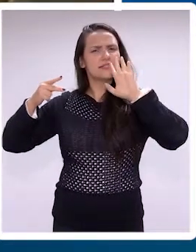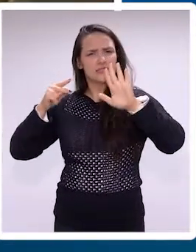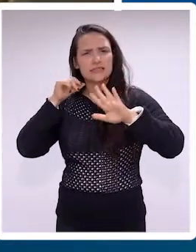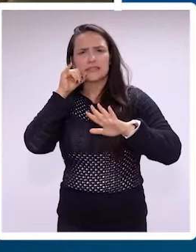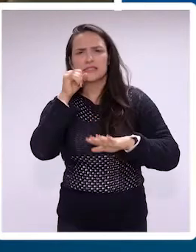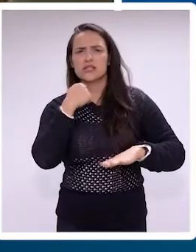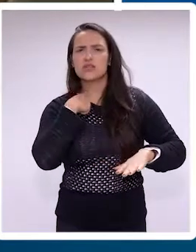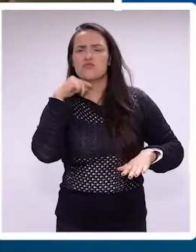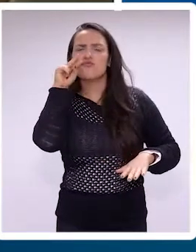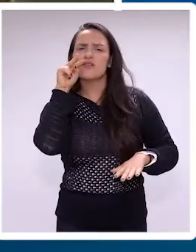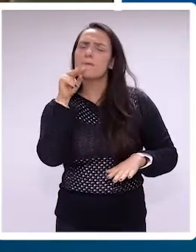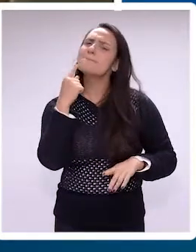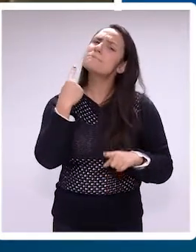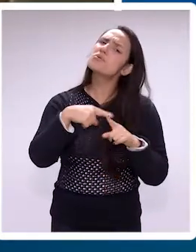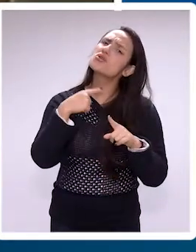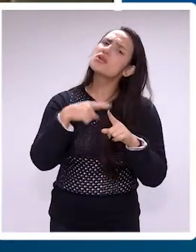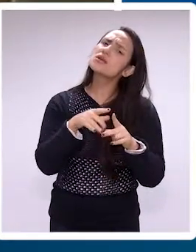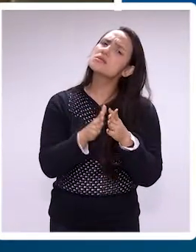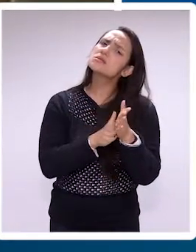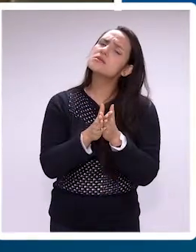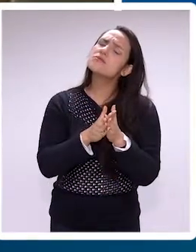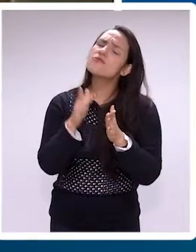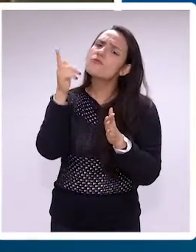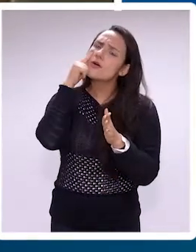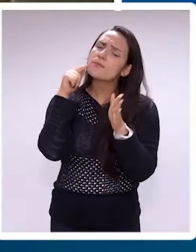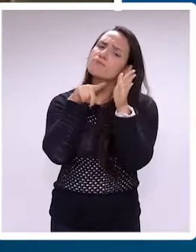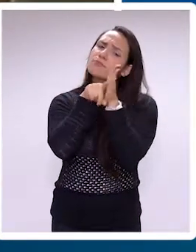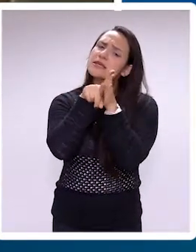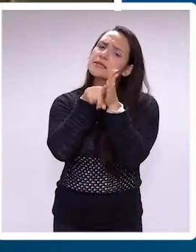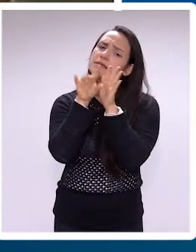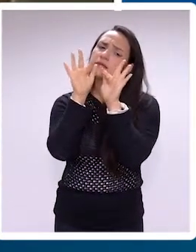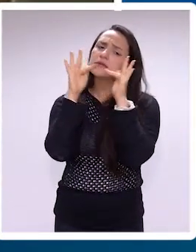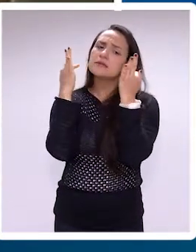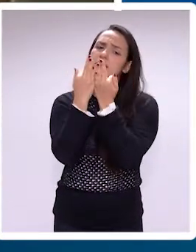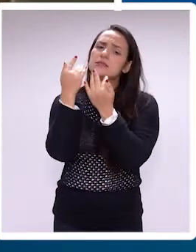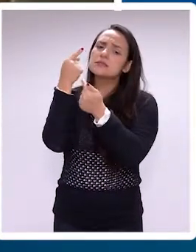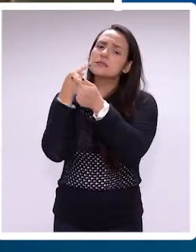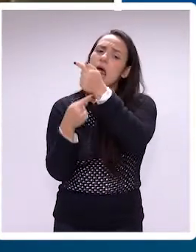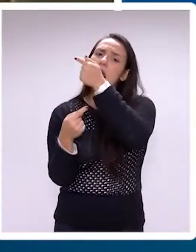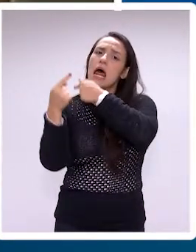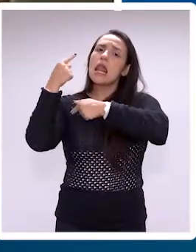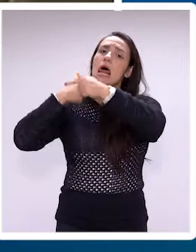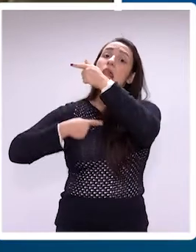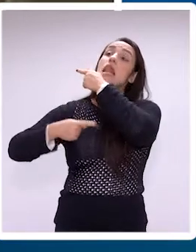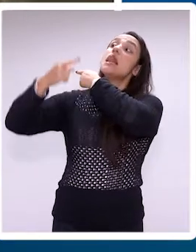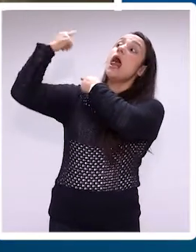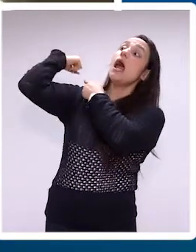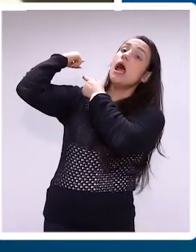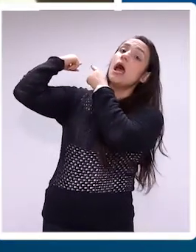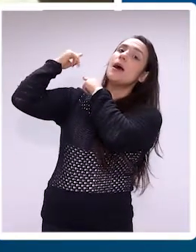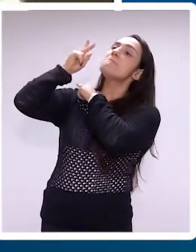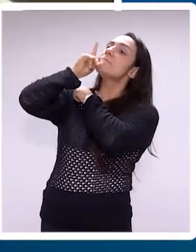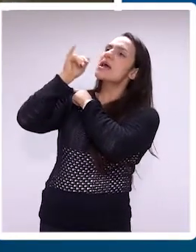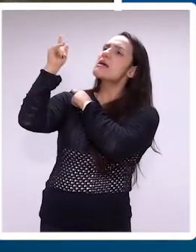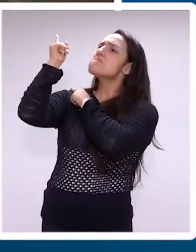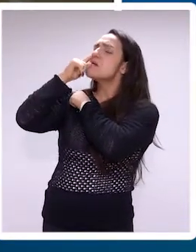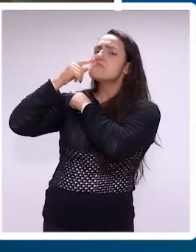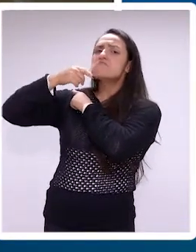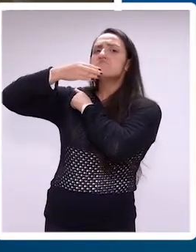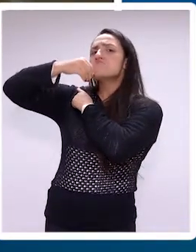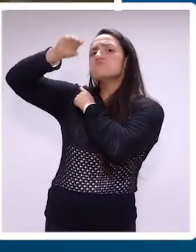outras pessoas da sua família e outros parentes anteriores, pais, mães, tios,